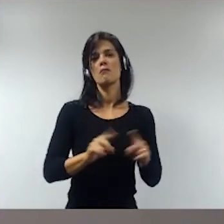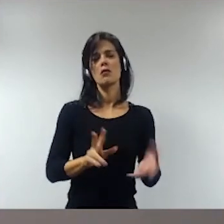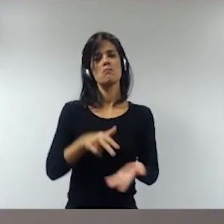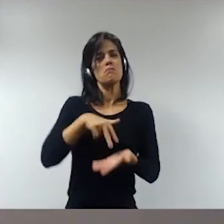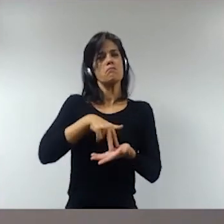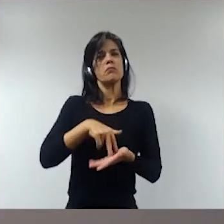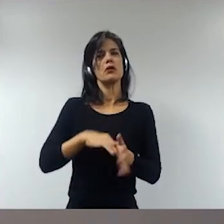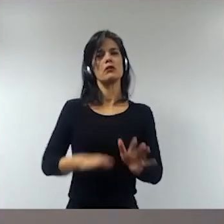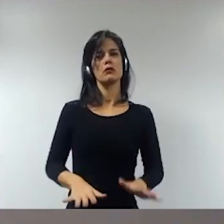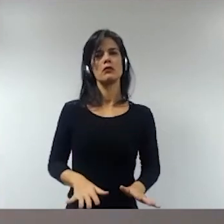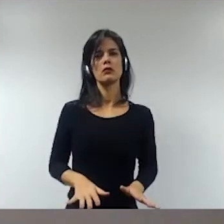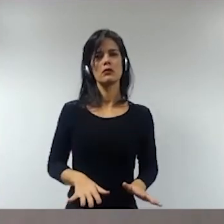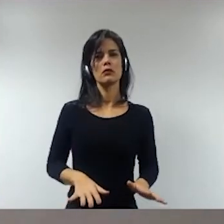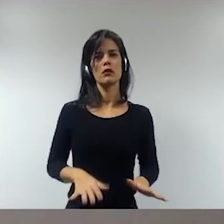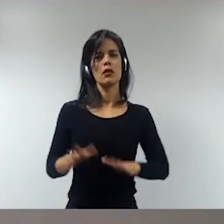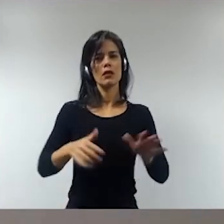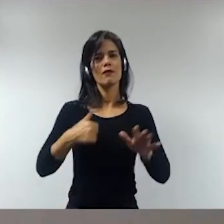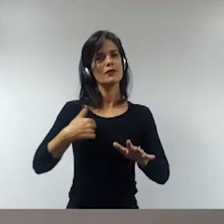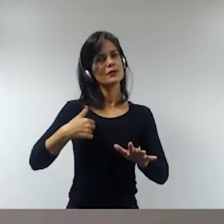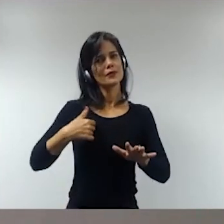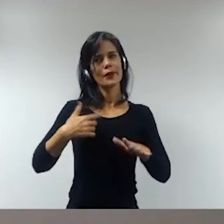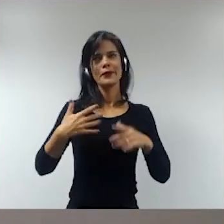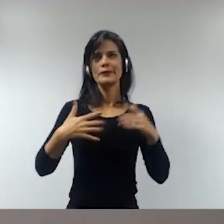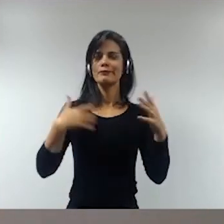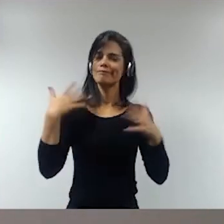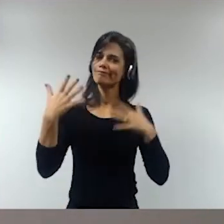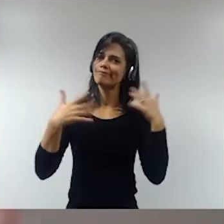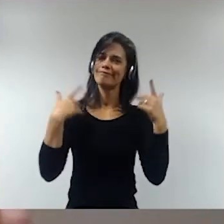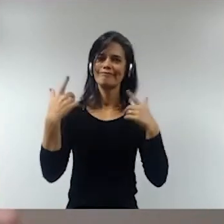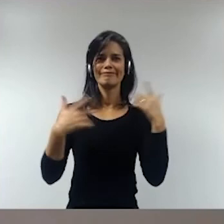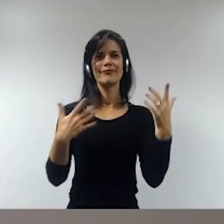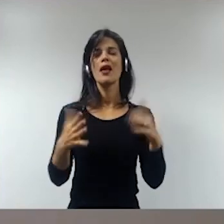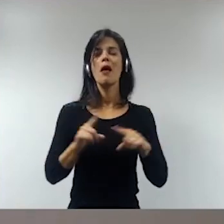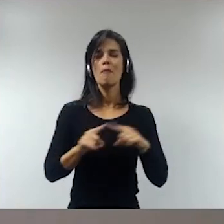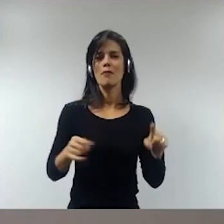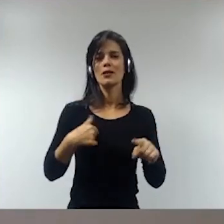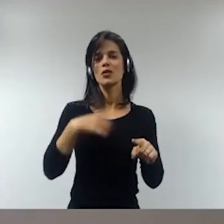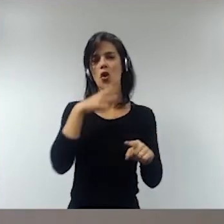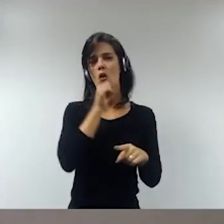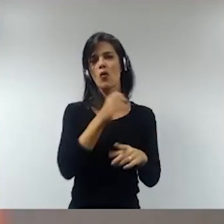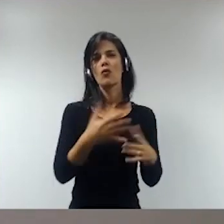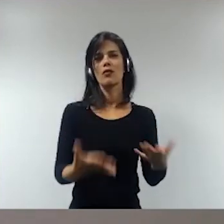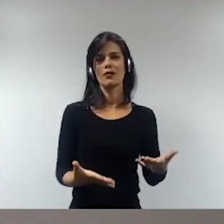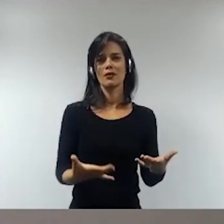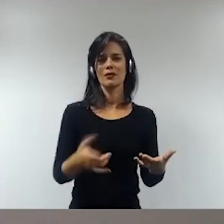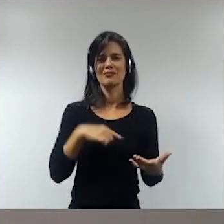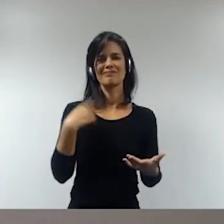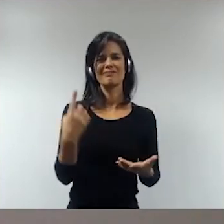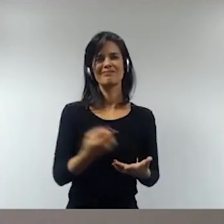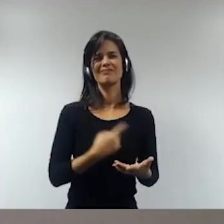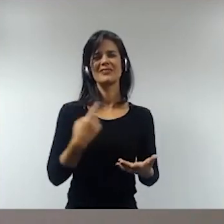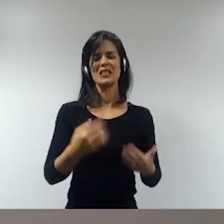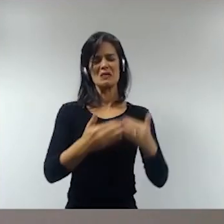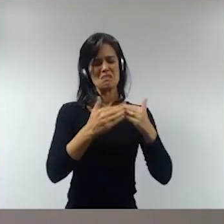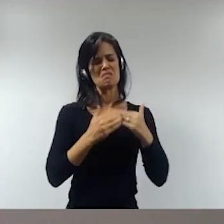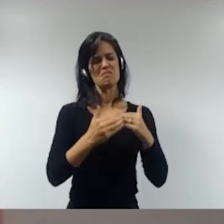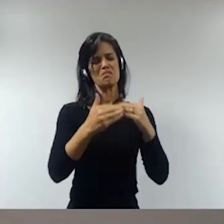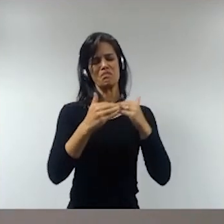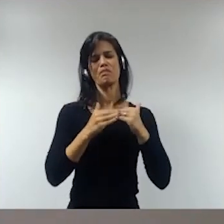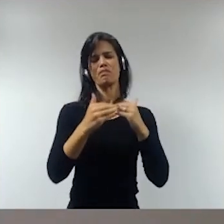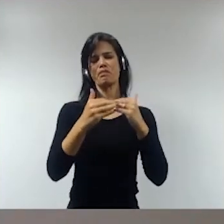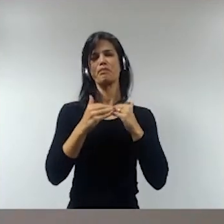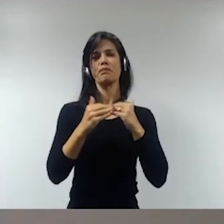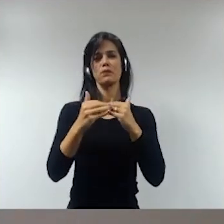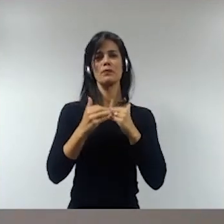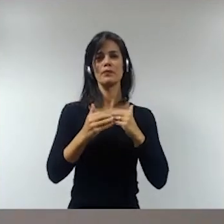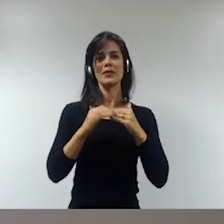absoluta falta de senso da minha parte fazer uma coisa dessas. Mas é porque eu acho que a gente já é tão maltratado todo o tempo. Quando eu